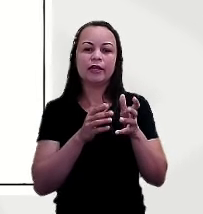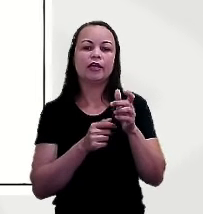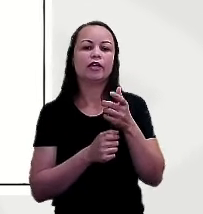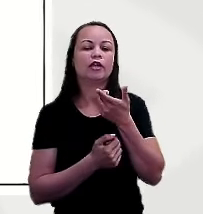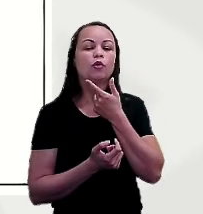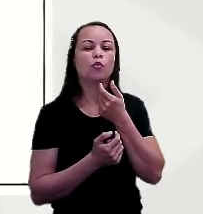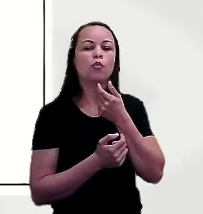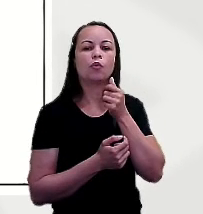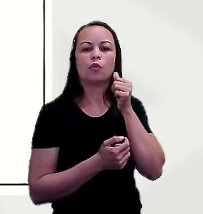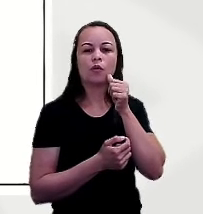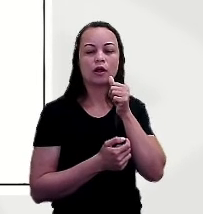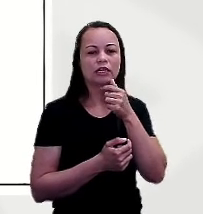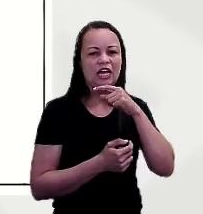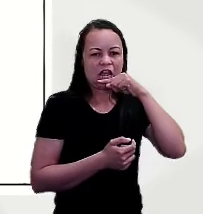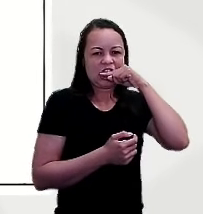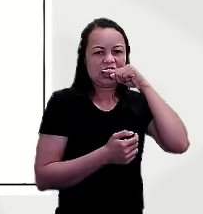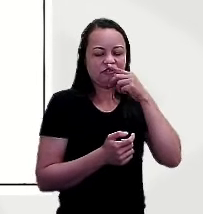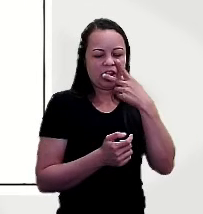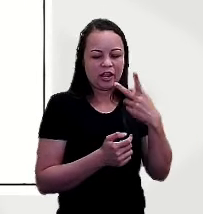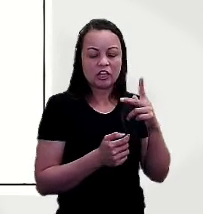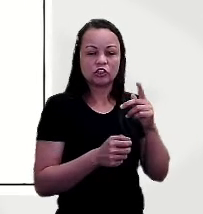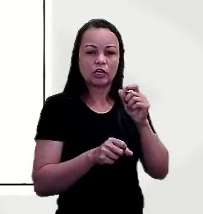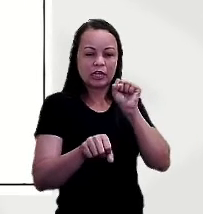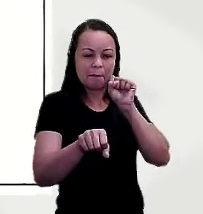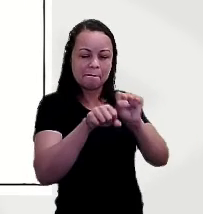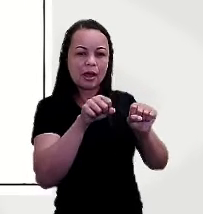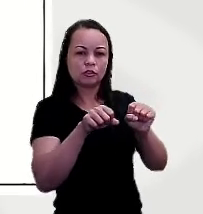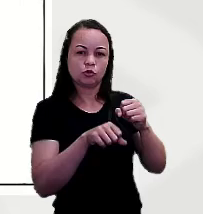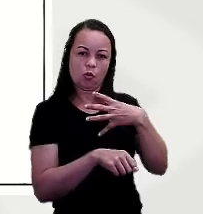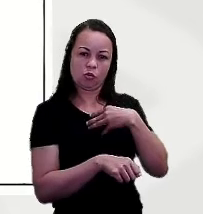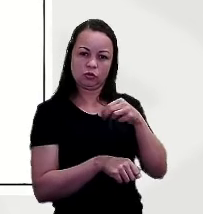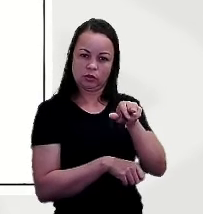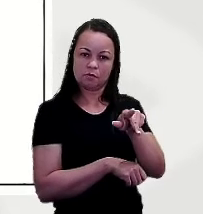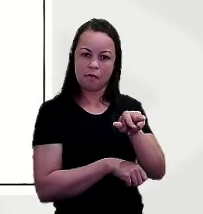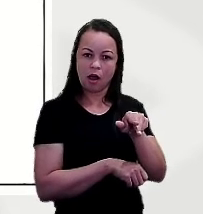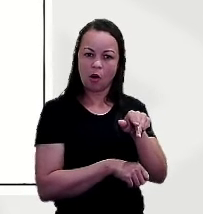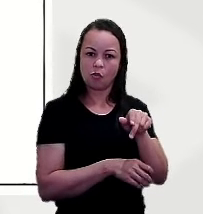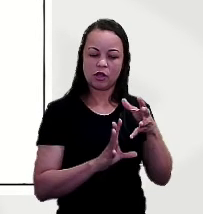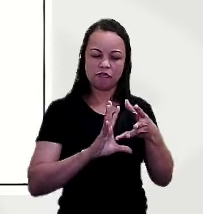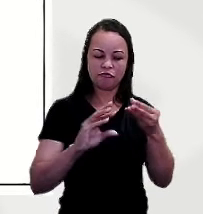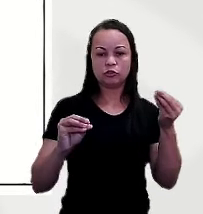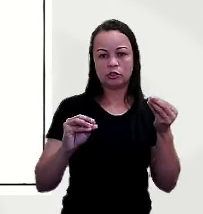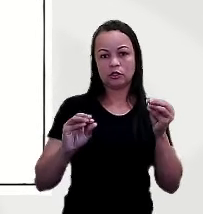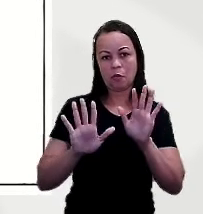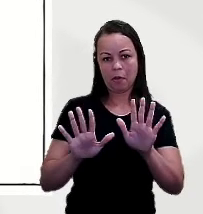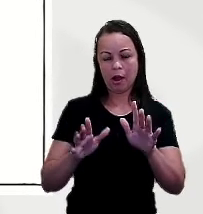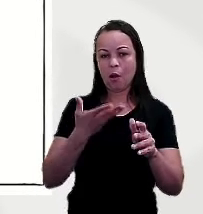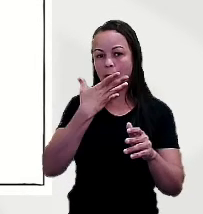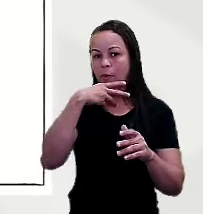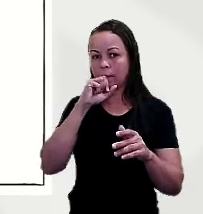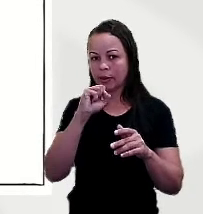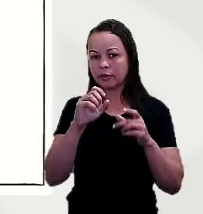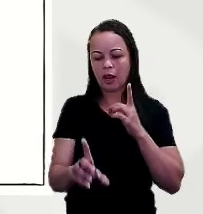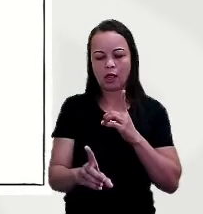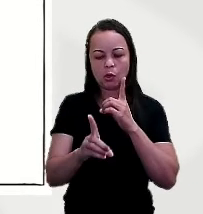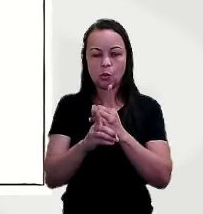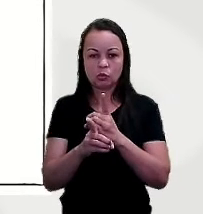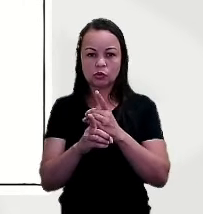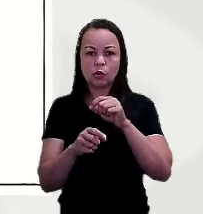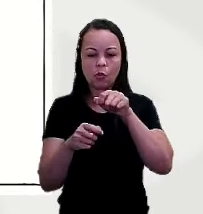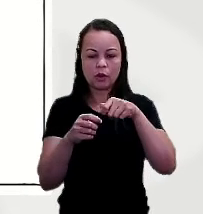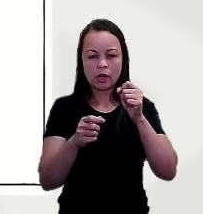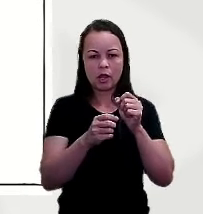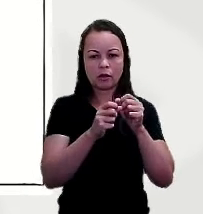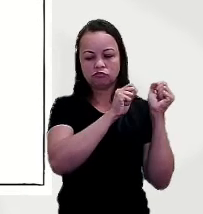família, matou os seus irmãos e fugiu. Mas seu pai a encontrou e a lançou